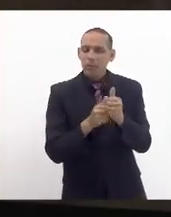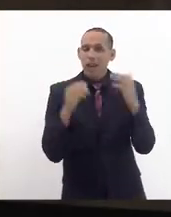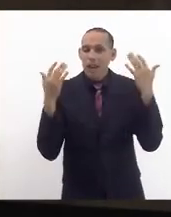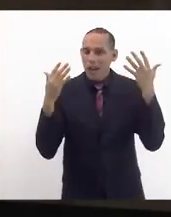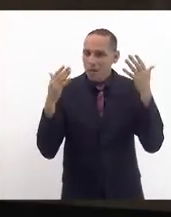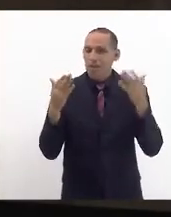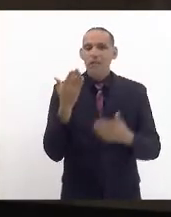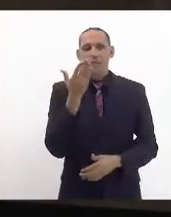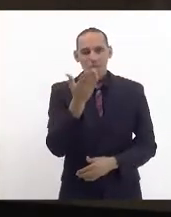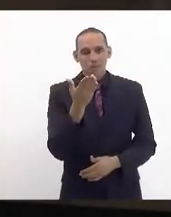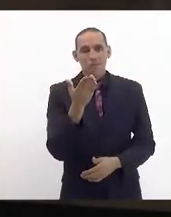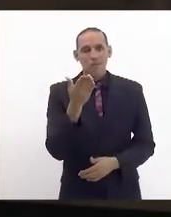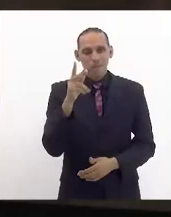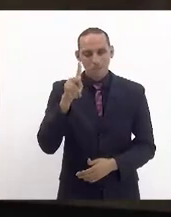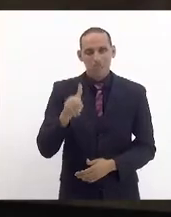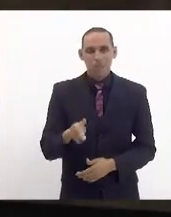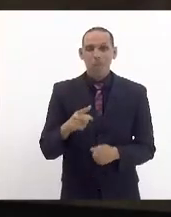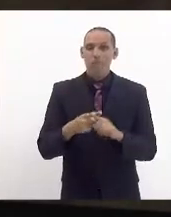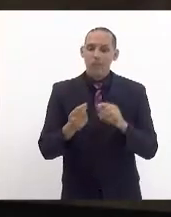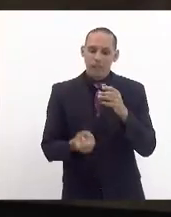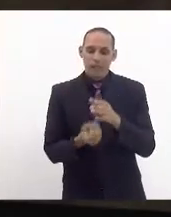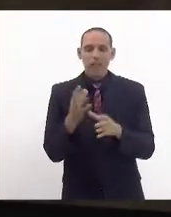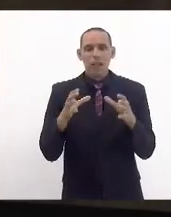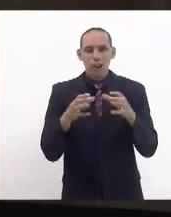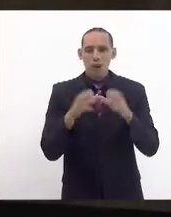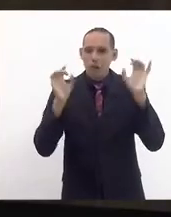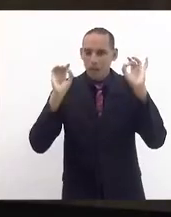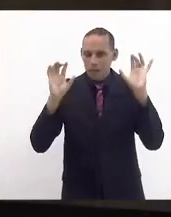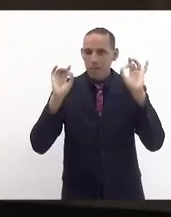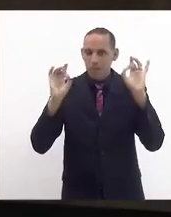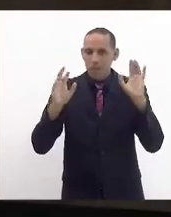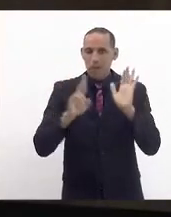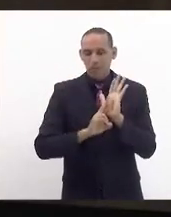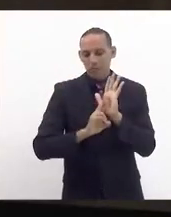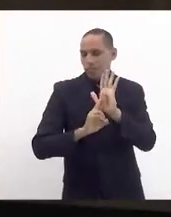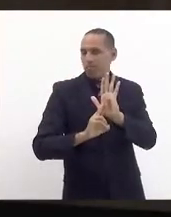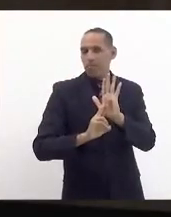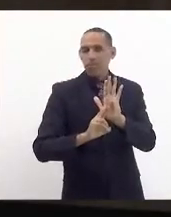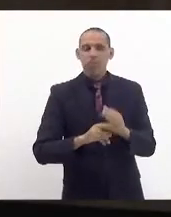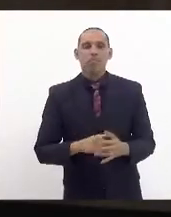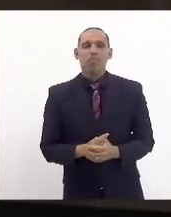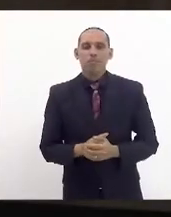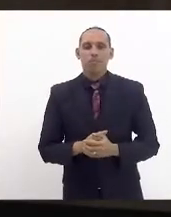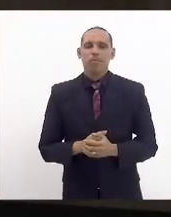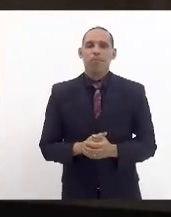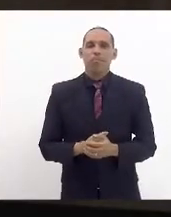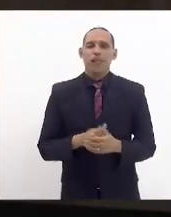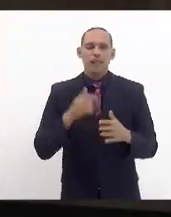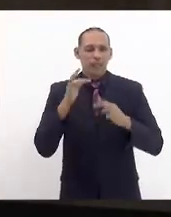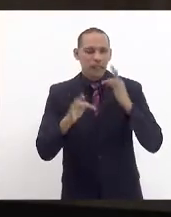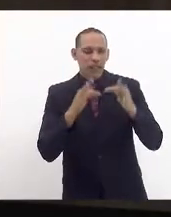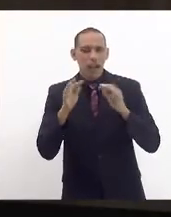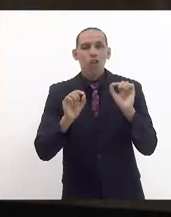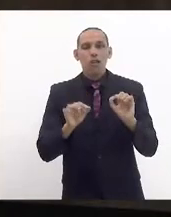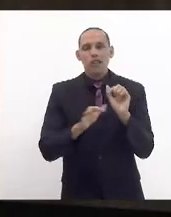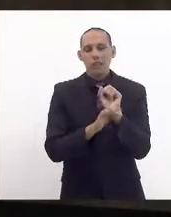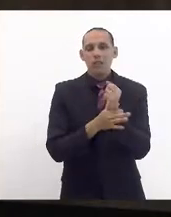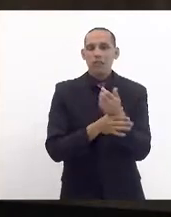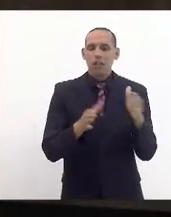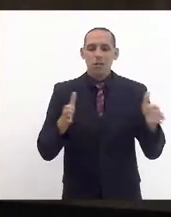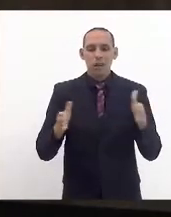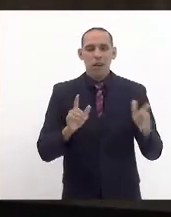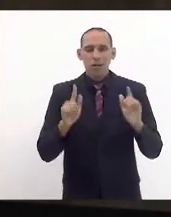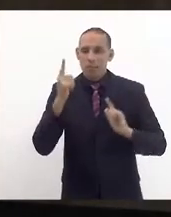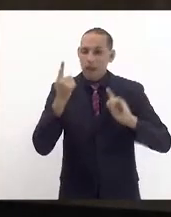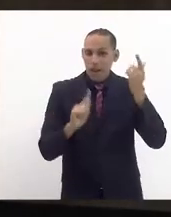aplausos à Vossa Excelência pela criação dessa comissão de representação, que vai tratar da segurança no